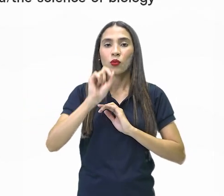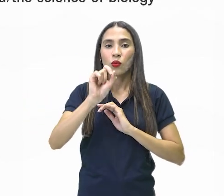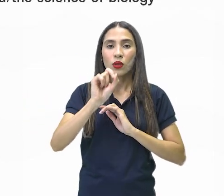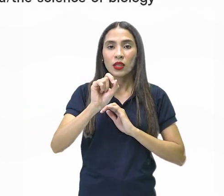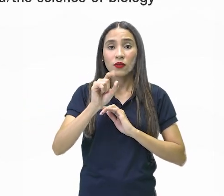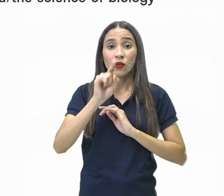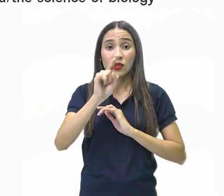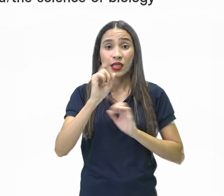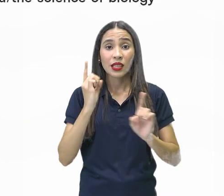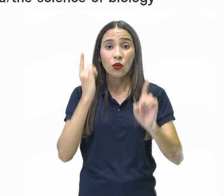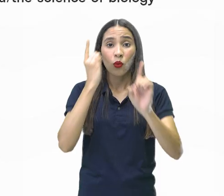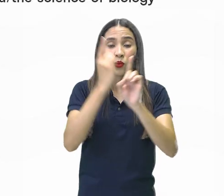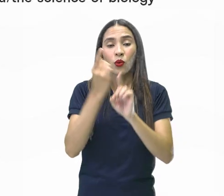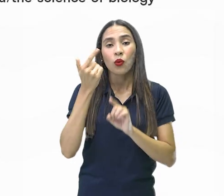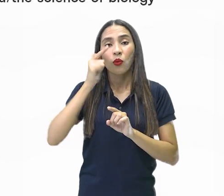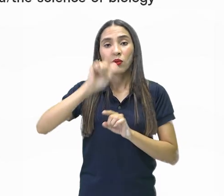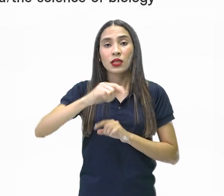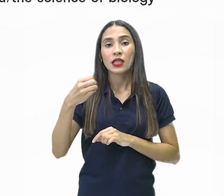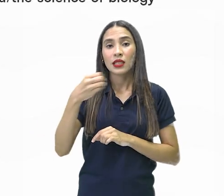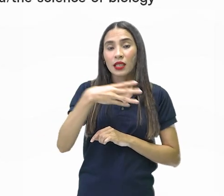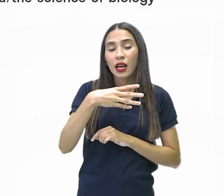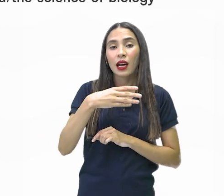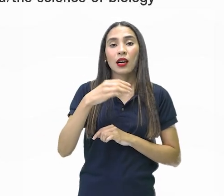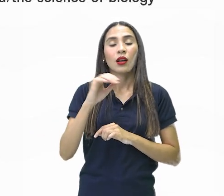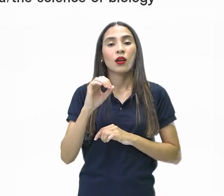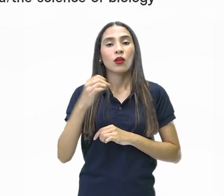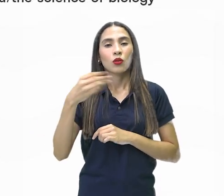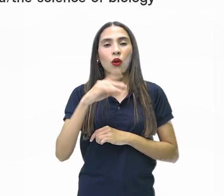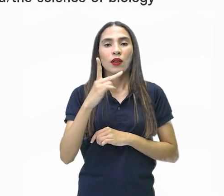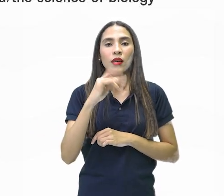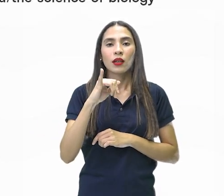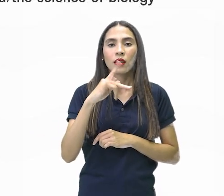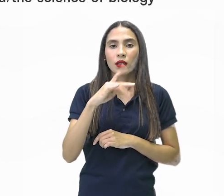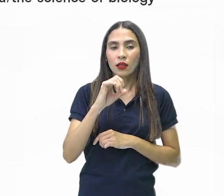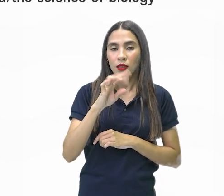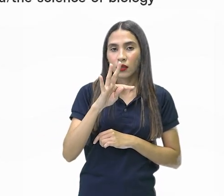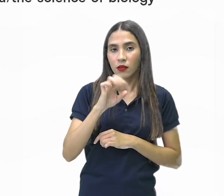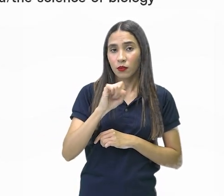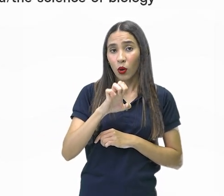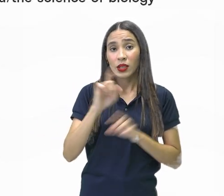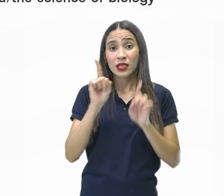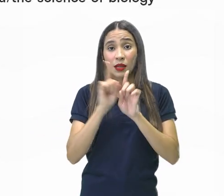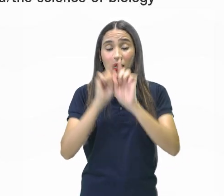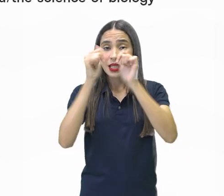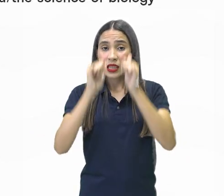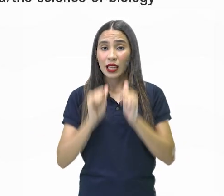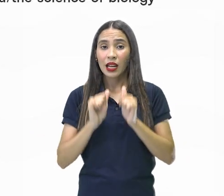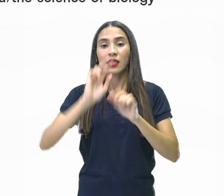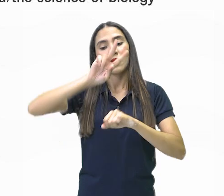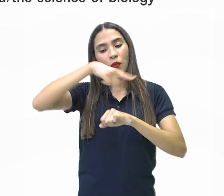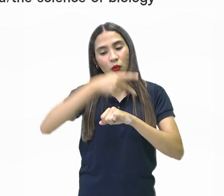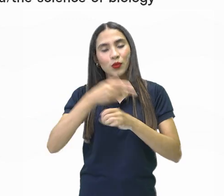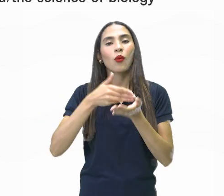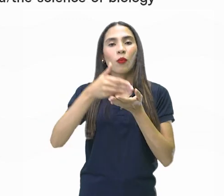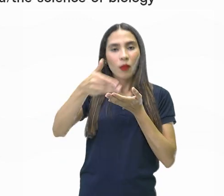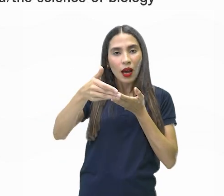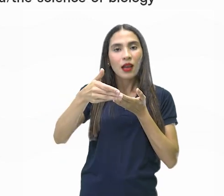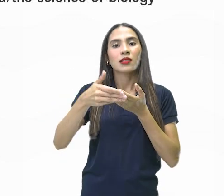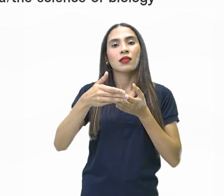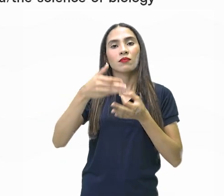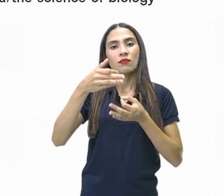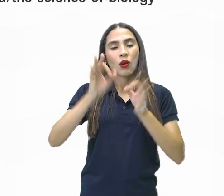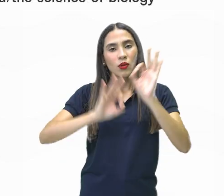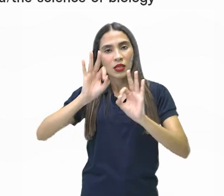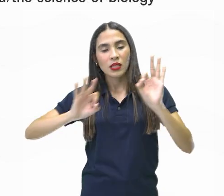para formar novas hipóteses ou previsões. Aí você começa a repetir os passos a partir da